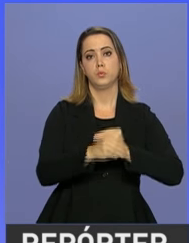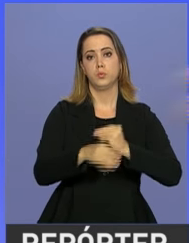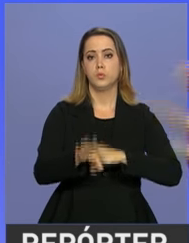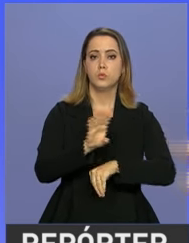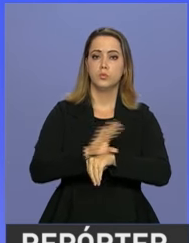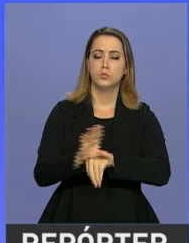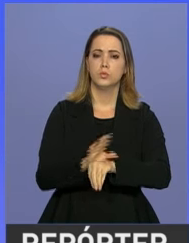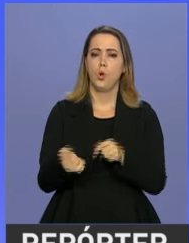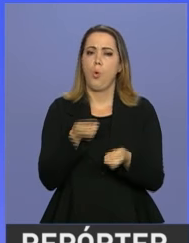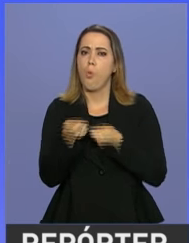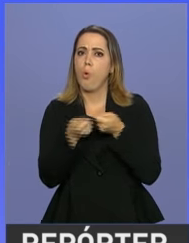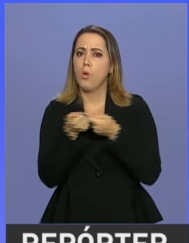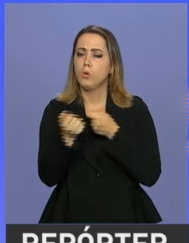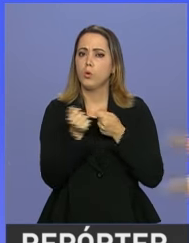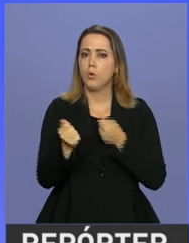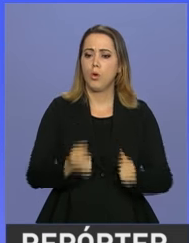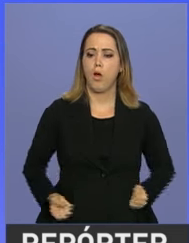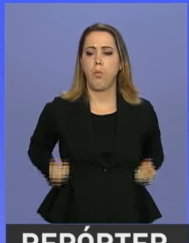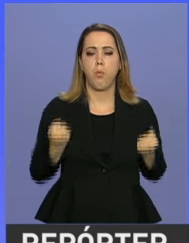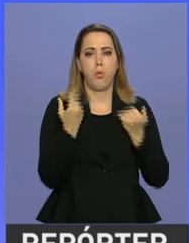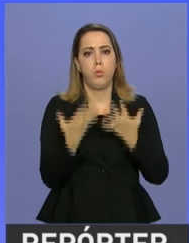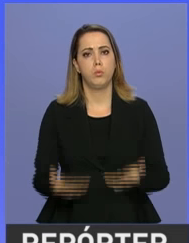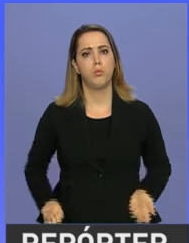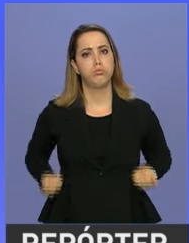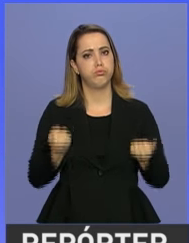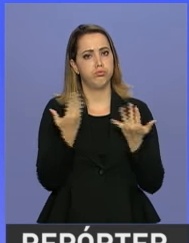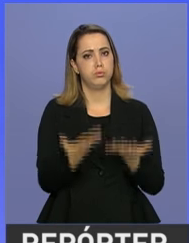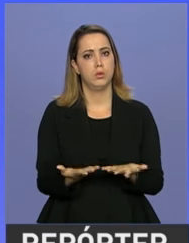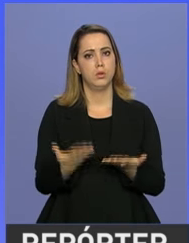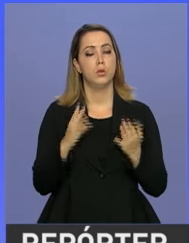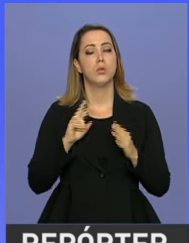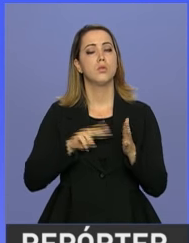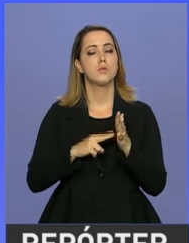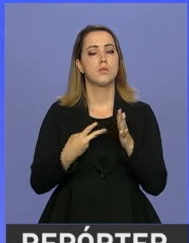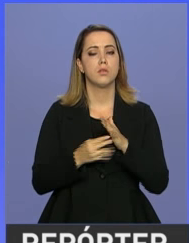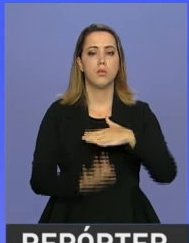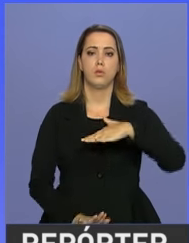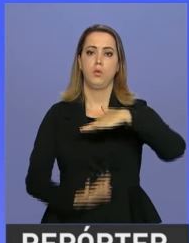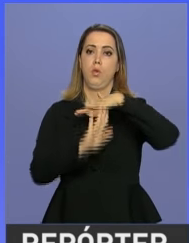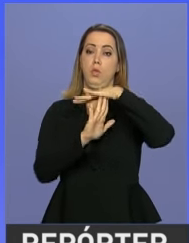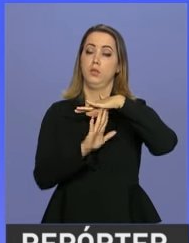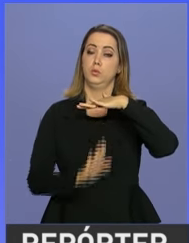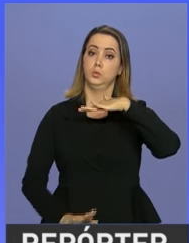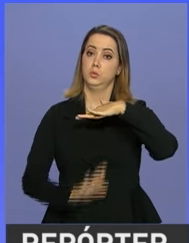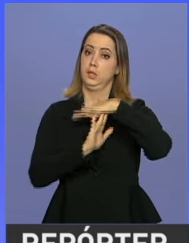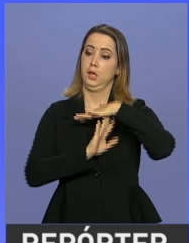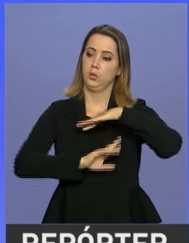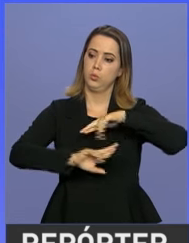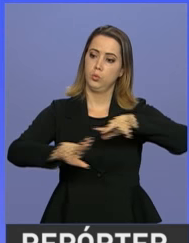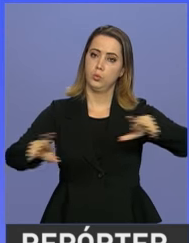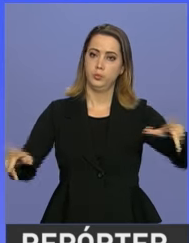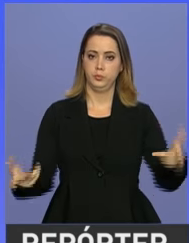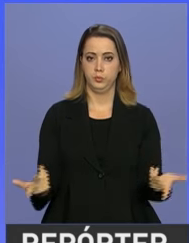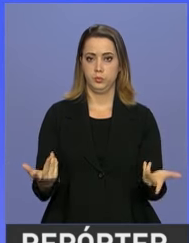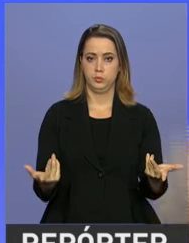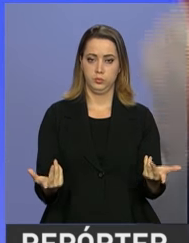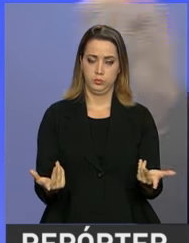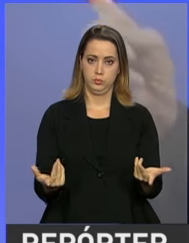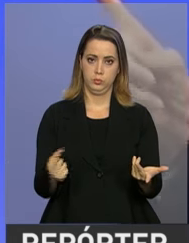pretende controlar os gastos públicos, ou seja, fixa-se um teto para os gastos, que é um teto geral, não é?